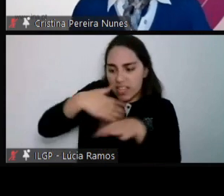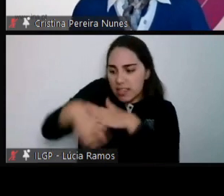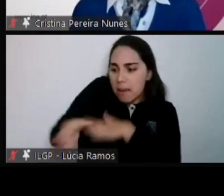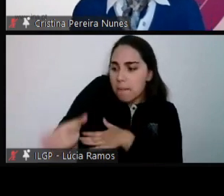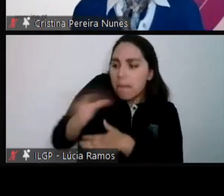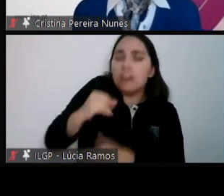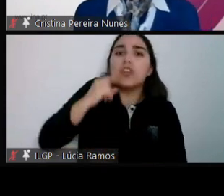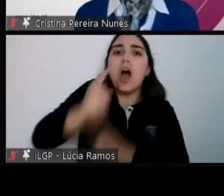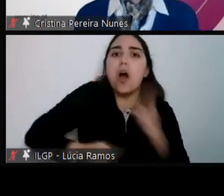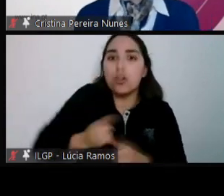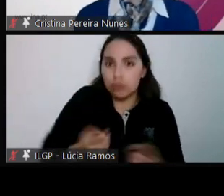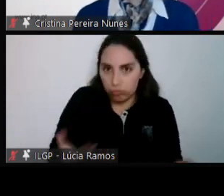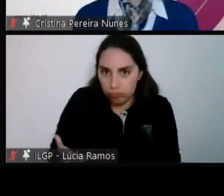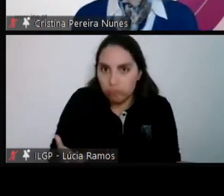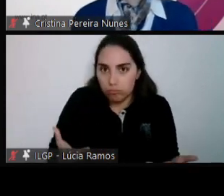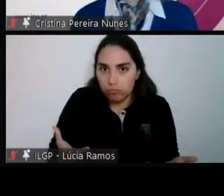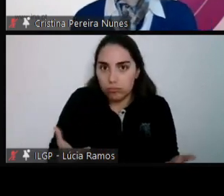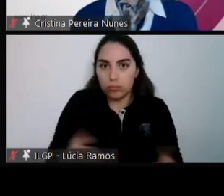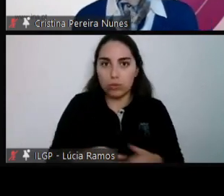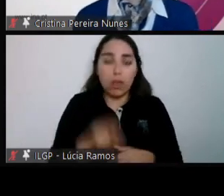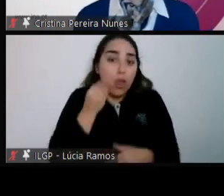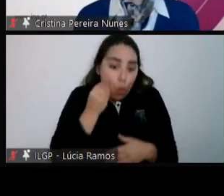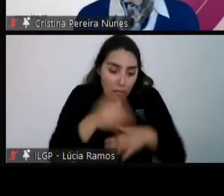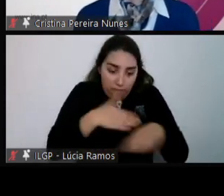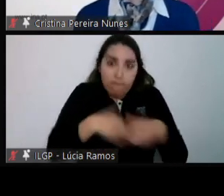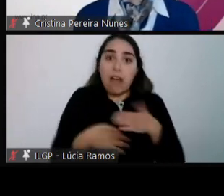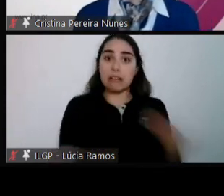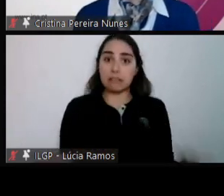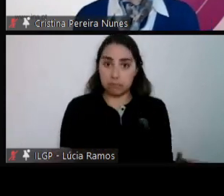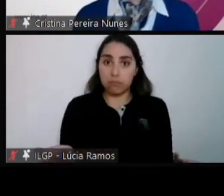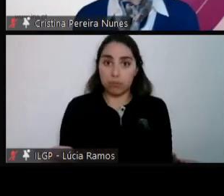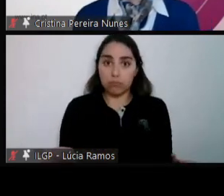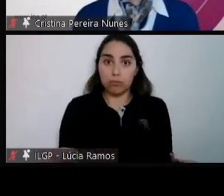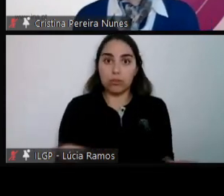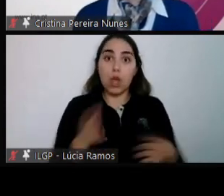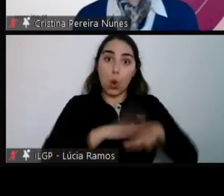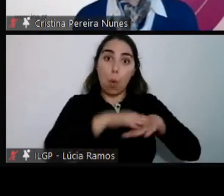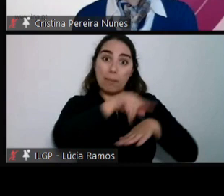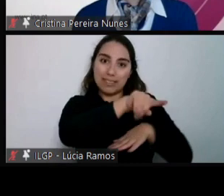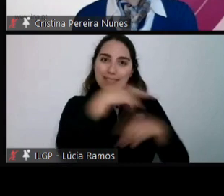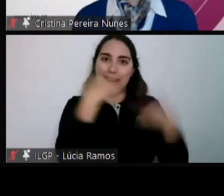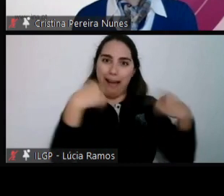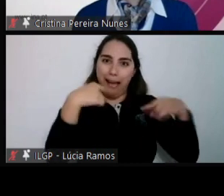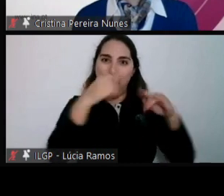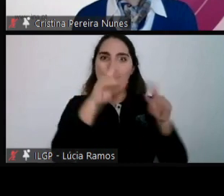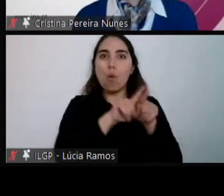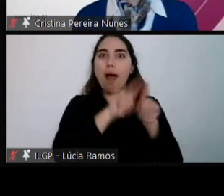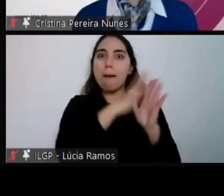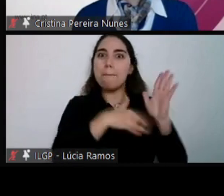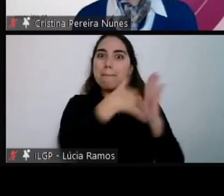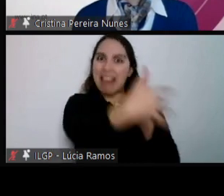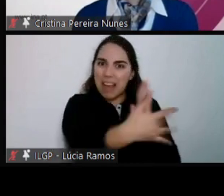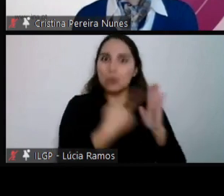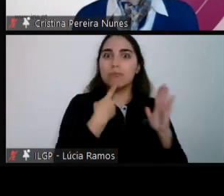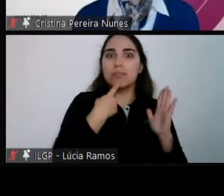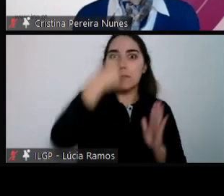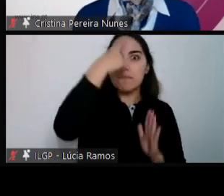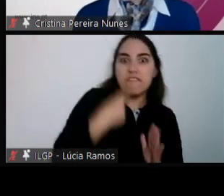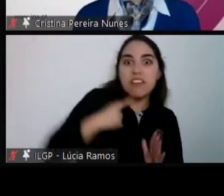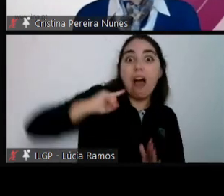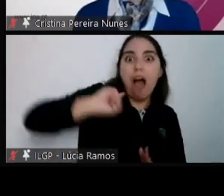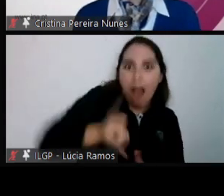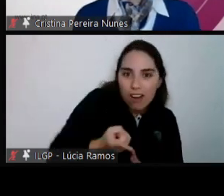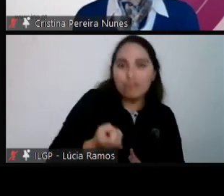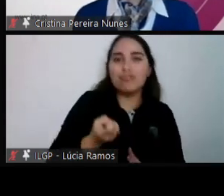este gap, perceber como é que o preenchemos. É por isso que nós fizemos aquele roteiro de perceber as áreas temáticas, perceber os perfis que nos faltam, e para cada perfil desenhar